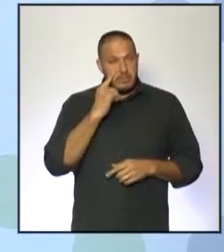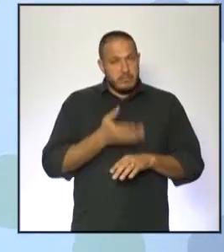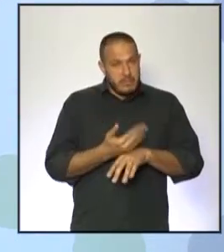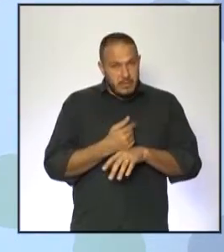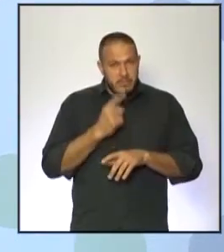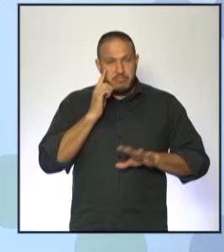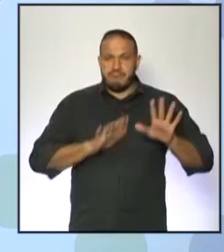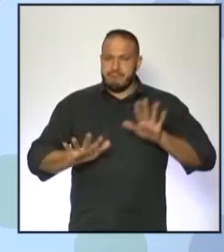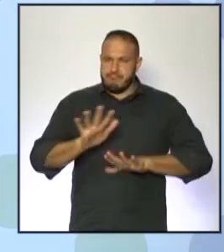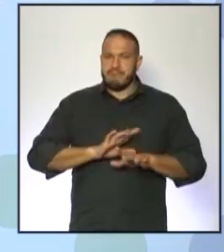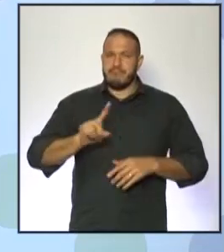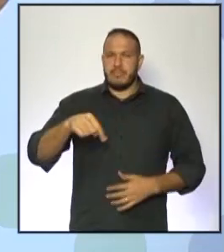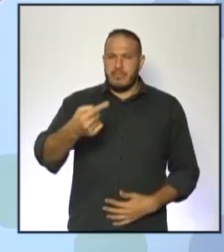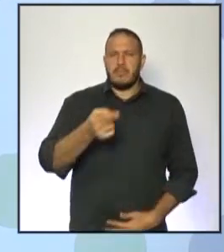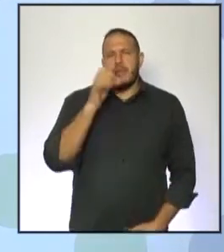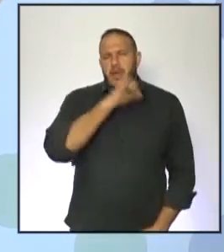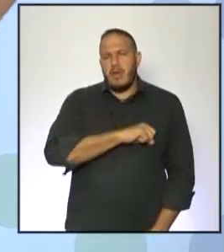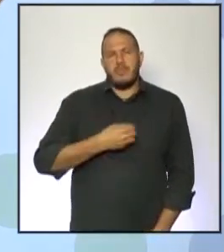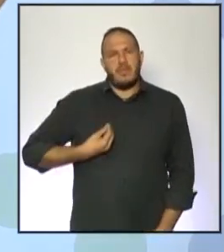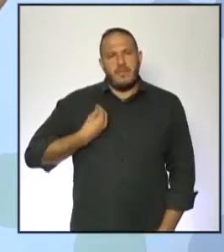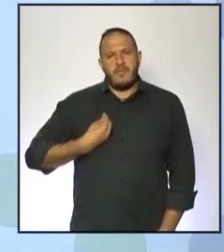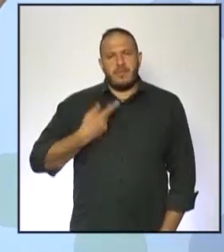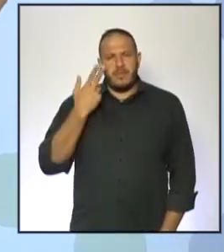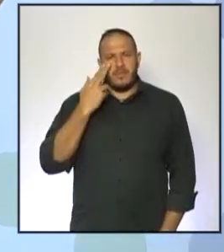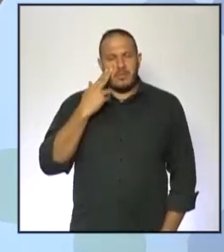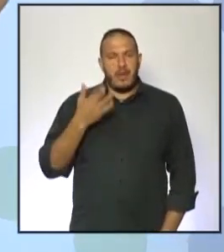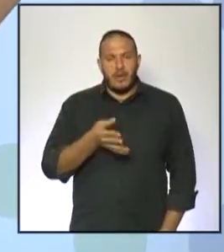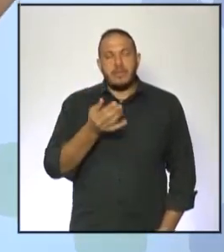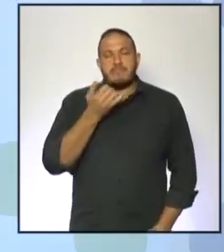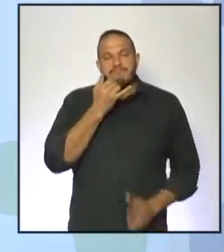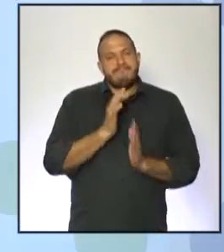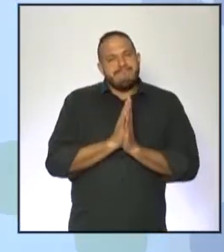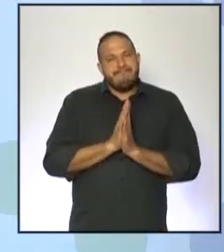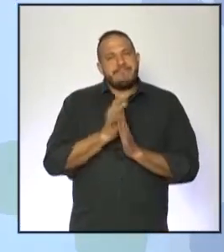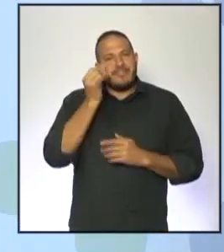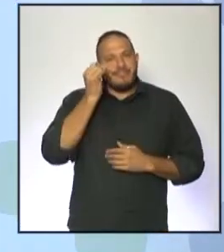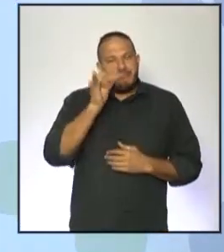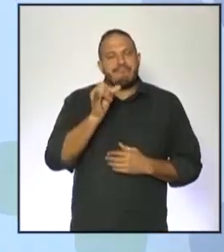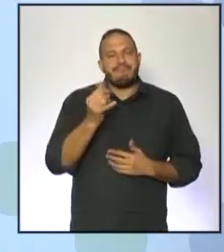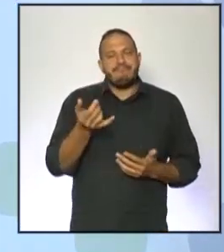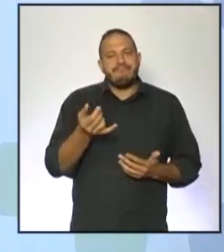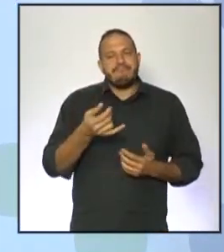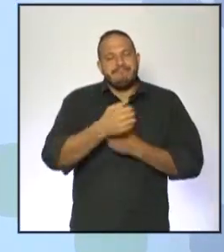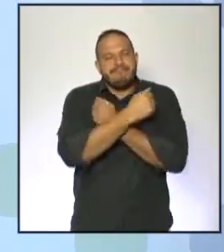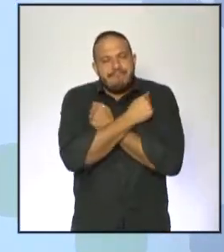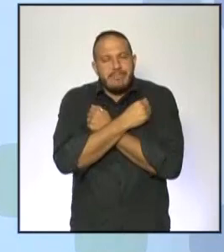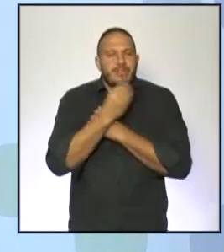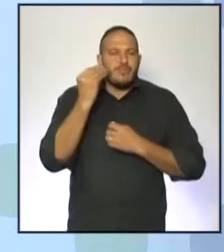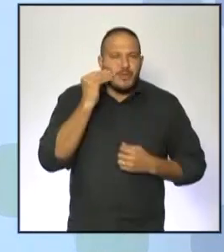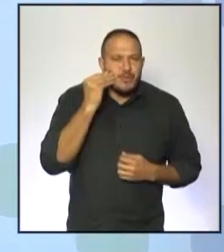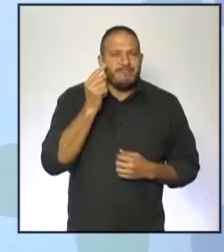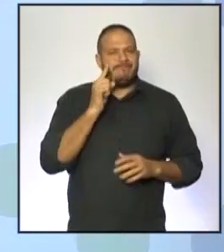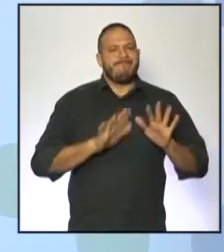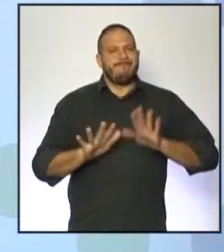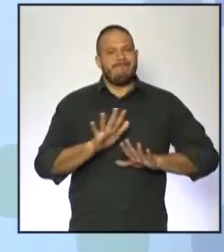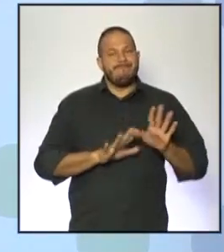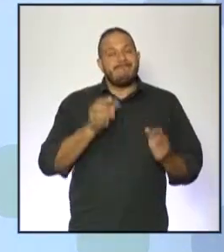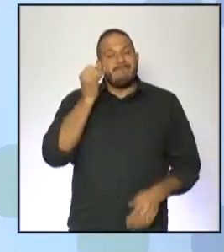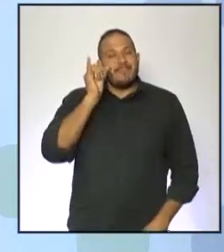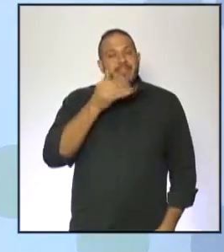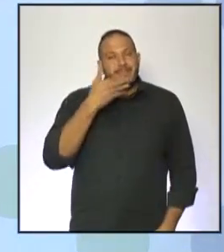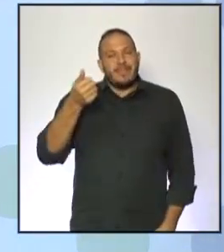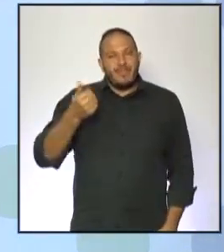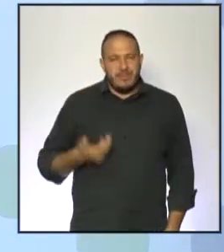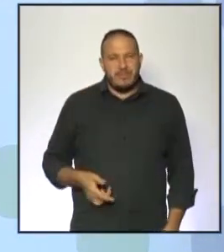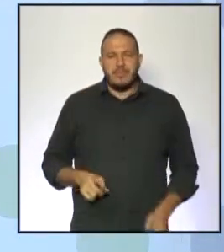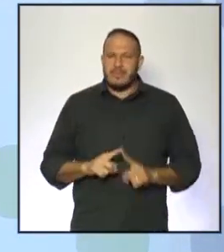voltar à vida normal. Por enquanto, nada de abraços e beijos. E aí, vocês notaram que tem um chat aí na